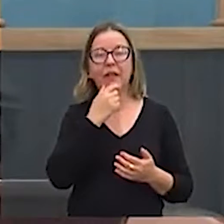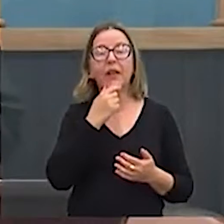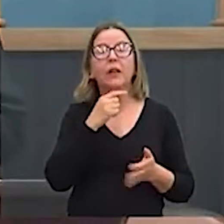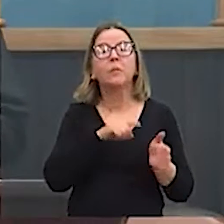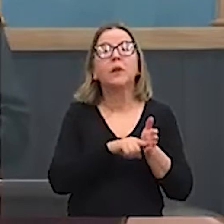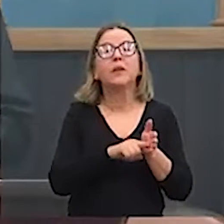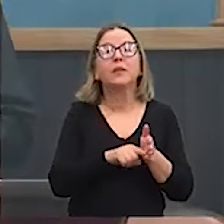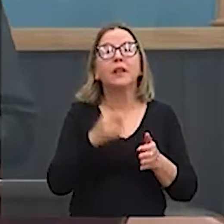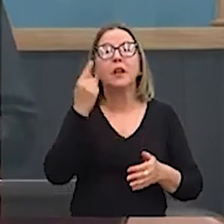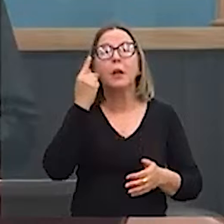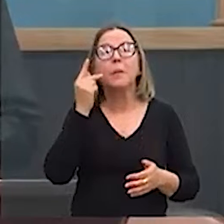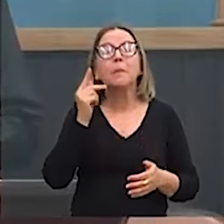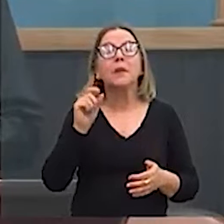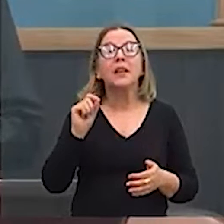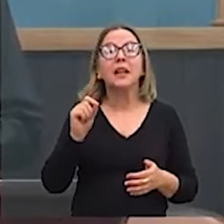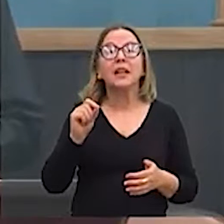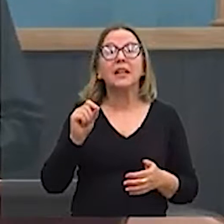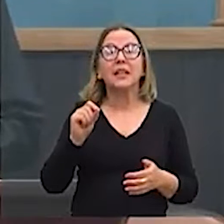para